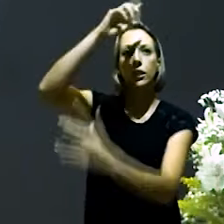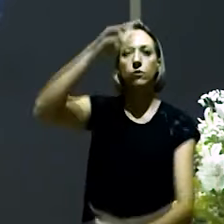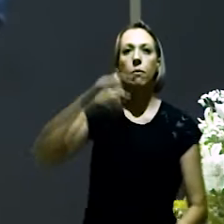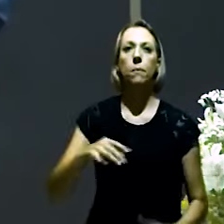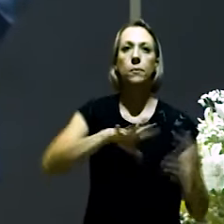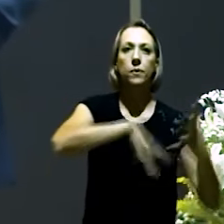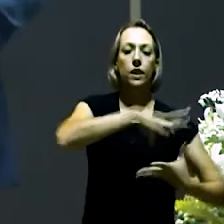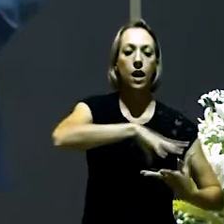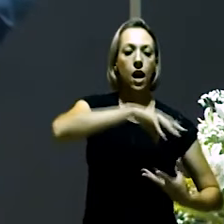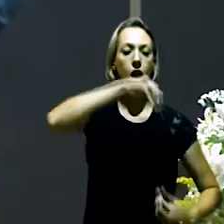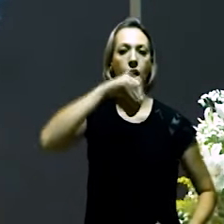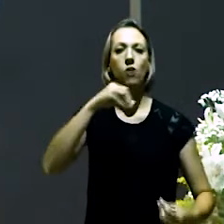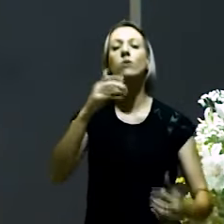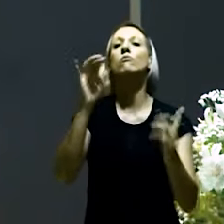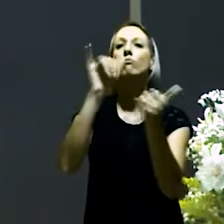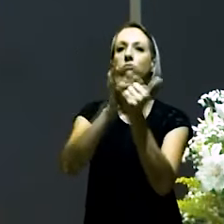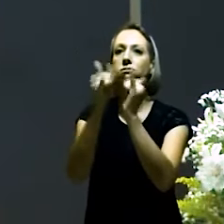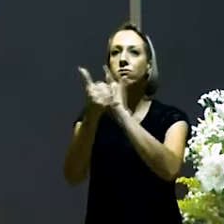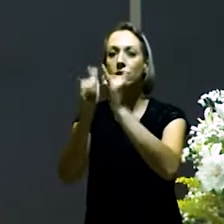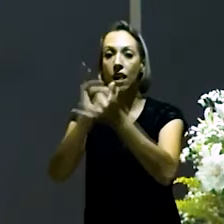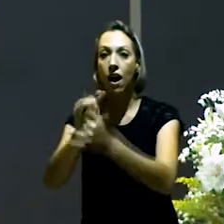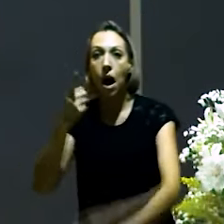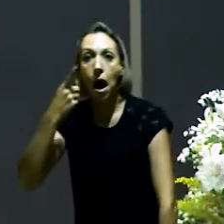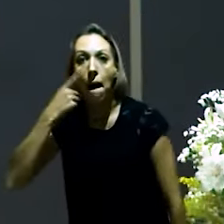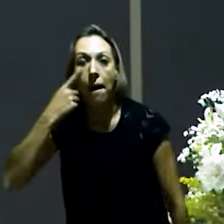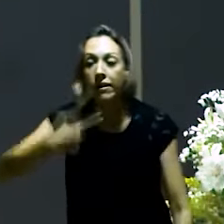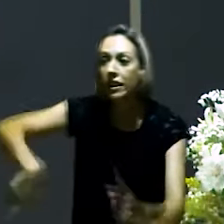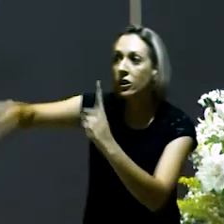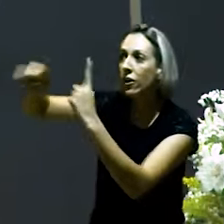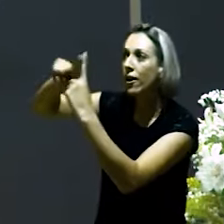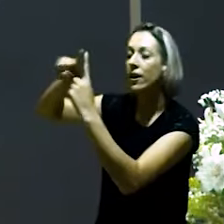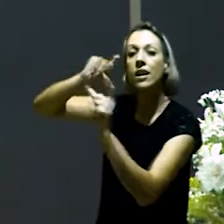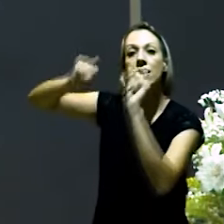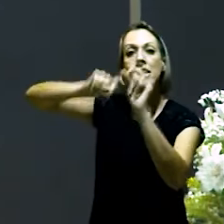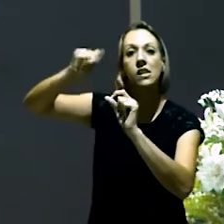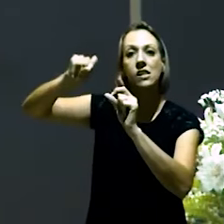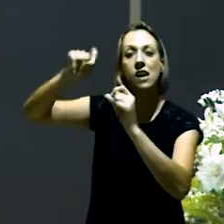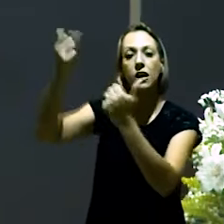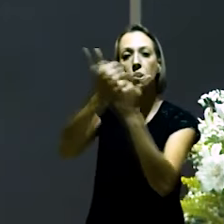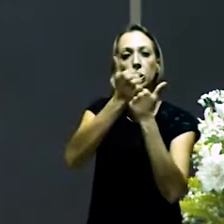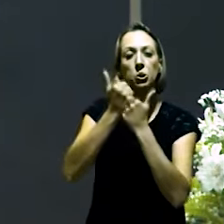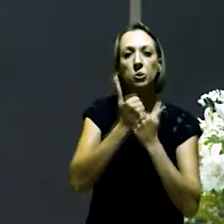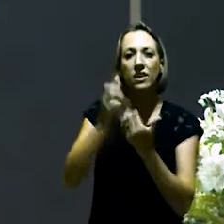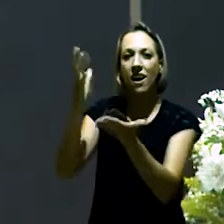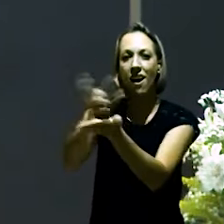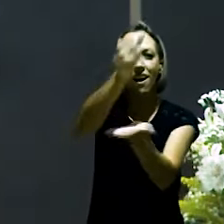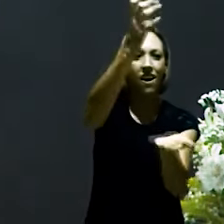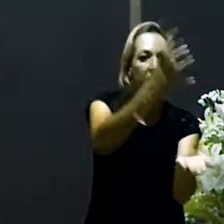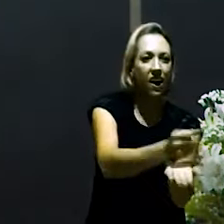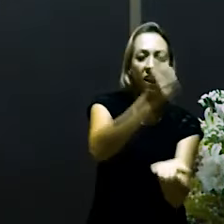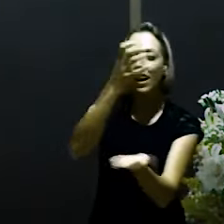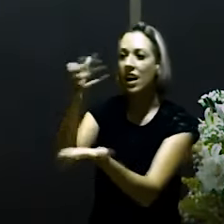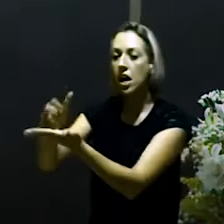amor de Deus, eu vejo substituição, eu vejo resgate, eu vejo redenção, eu vejo tudo isso